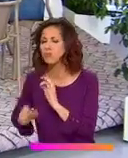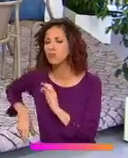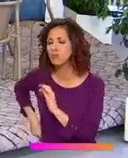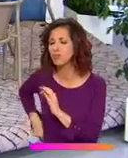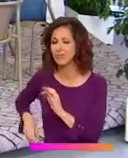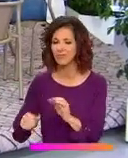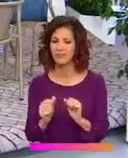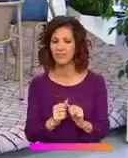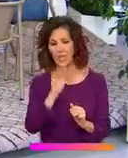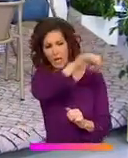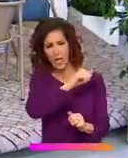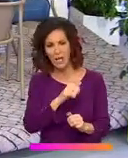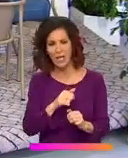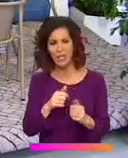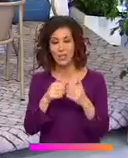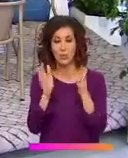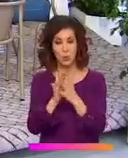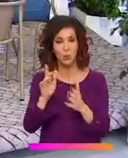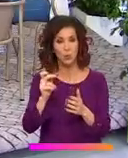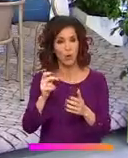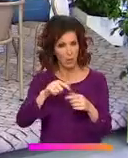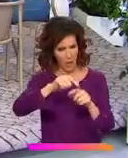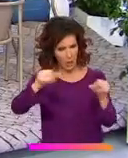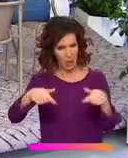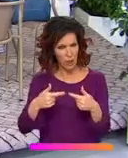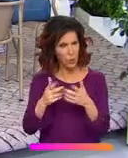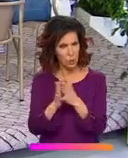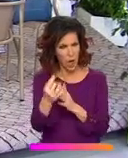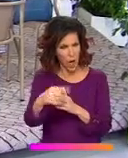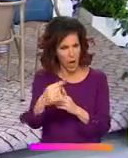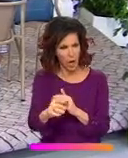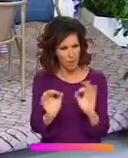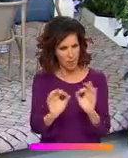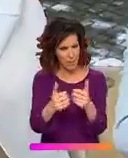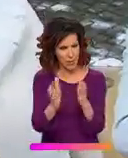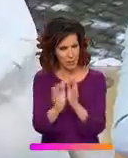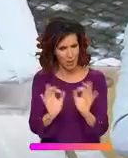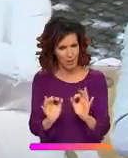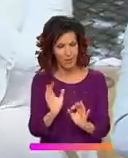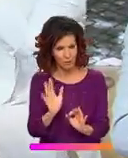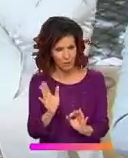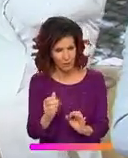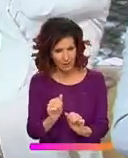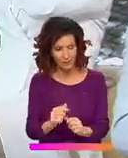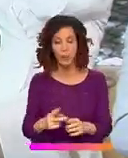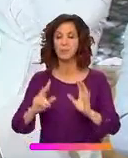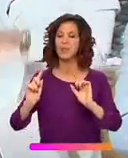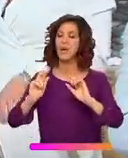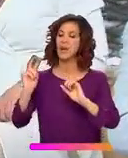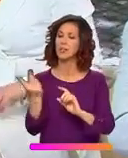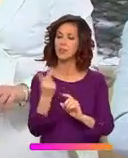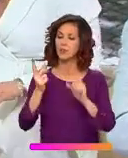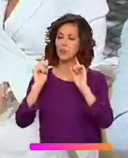vinha aqui e diga assim, Alexandre, temos tudo na esplanada. E eu disse, Alexandre, dá-lhe um jeitinho. Uma cadeirinha. Então, mas vocês veja lá, meteram conversa uma com a outra e